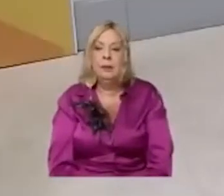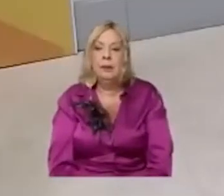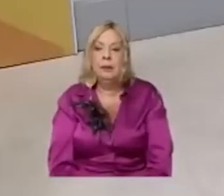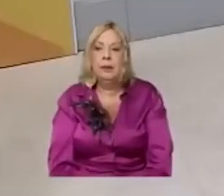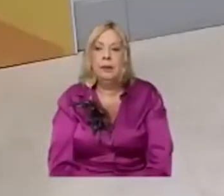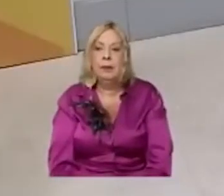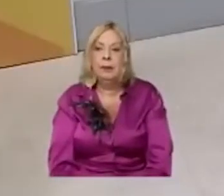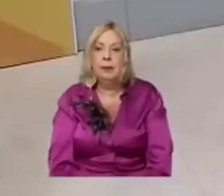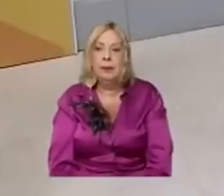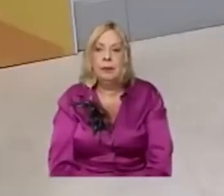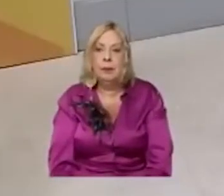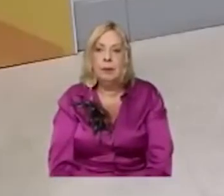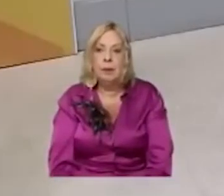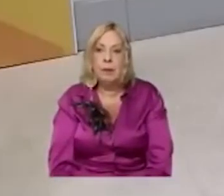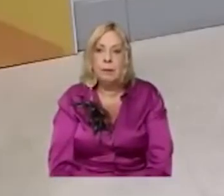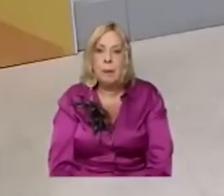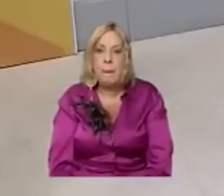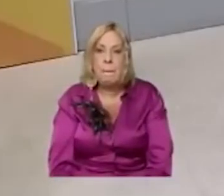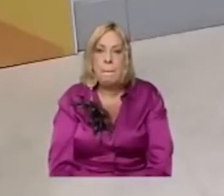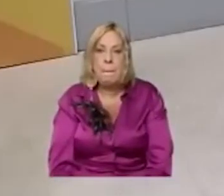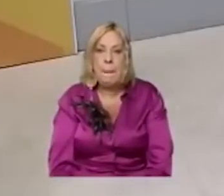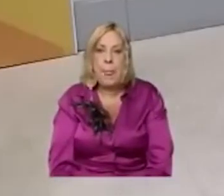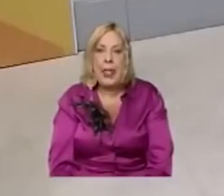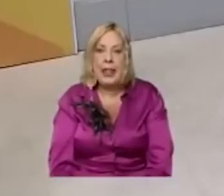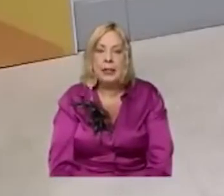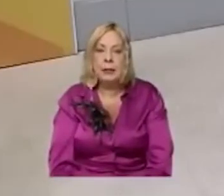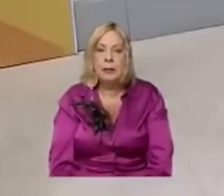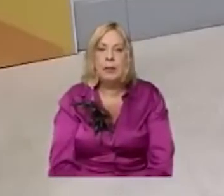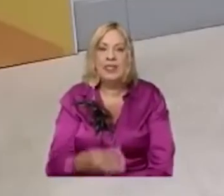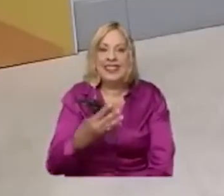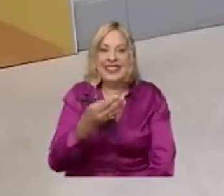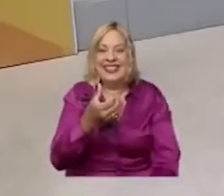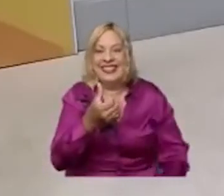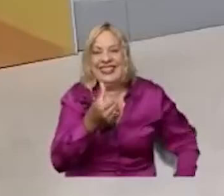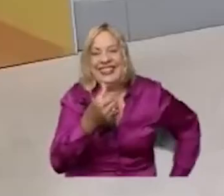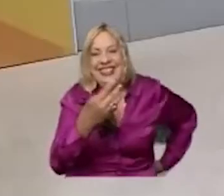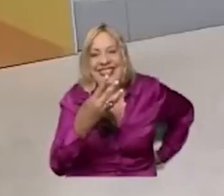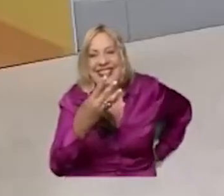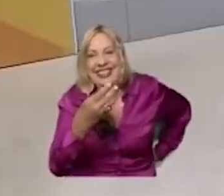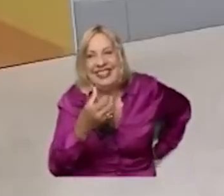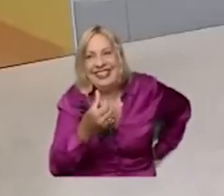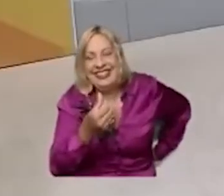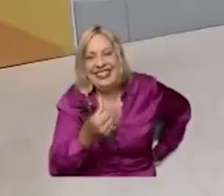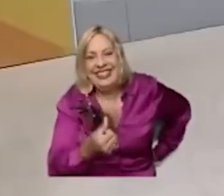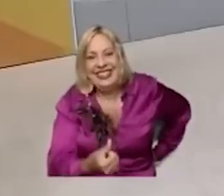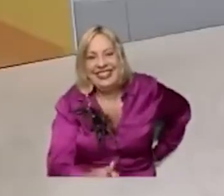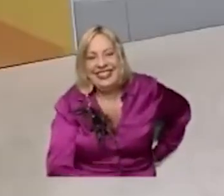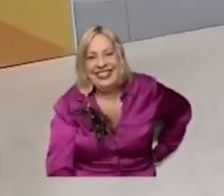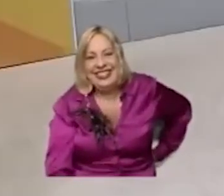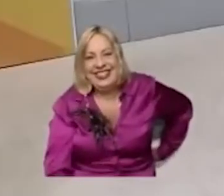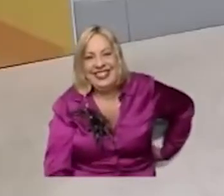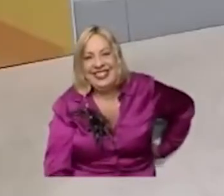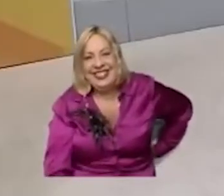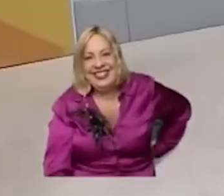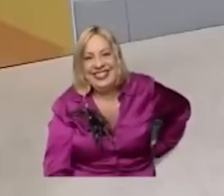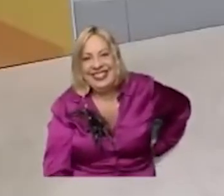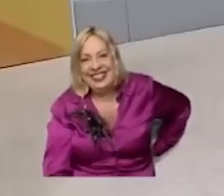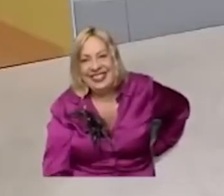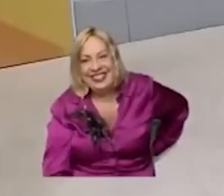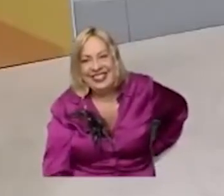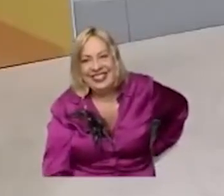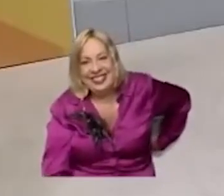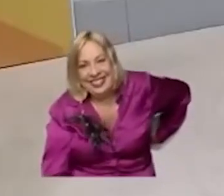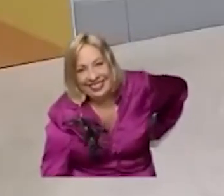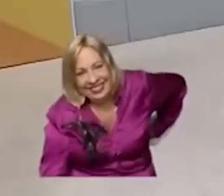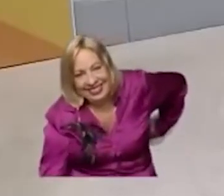lá, minha comadre. Vai marcando, que a festa é boa. 46, 46.